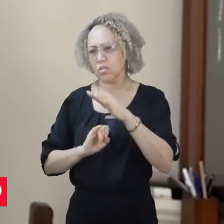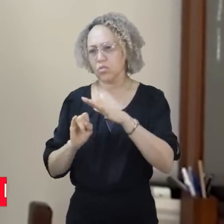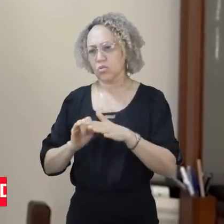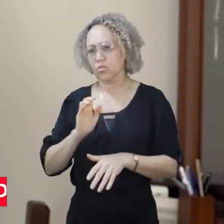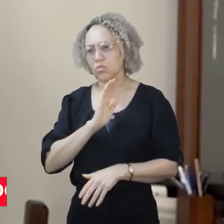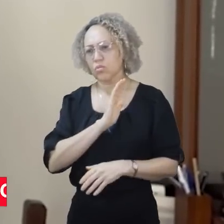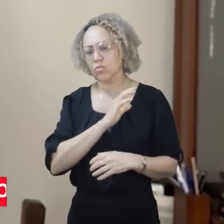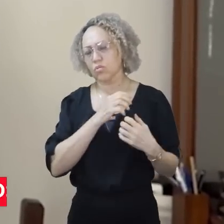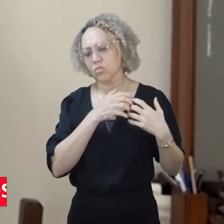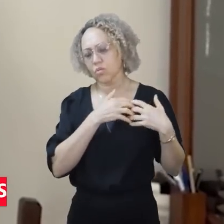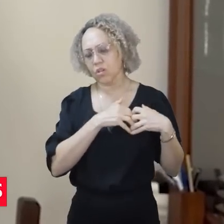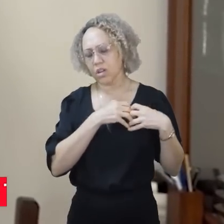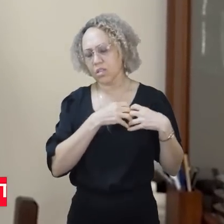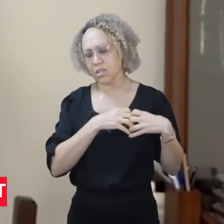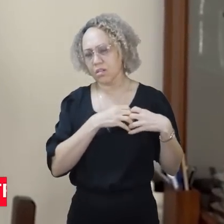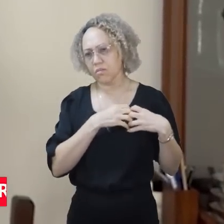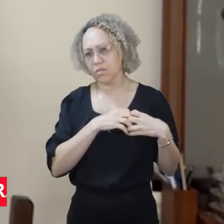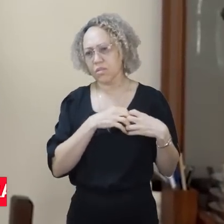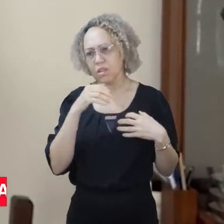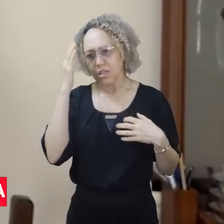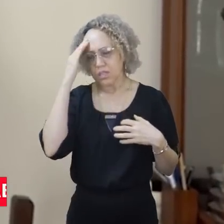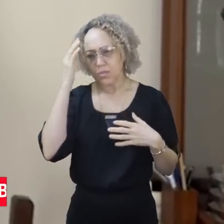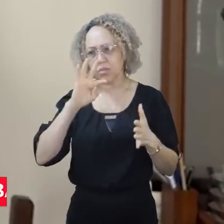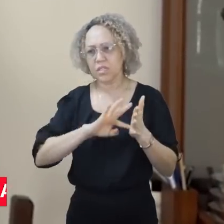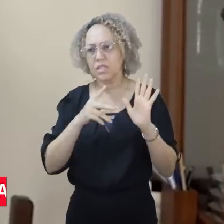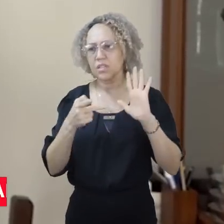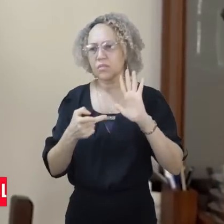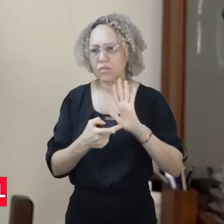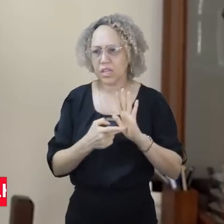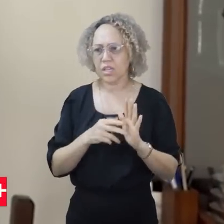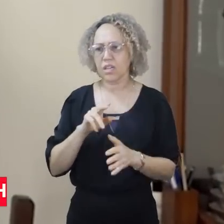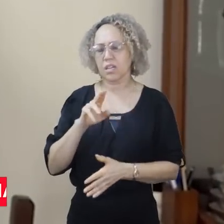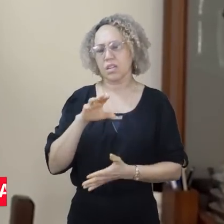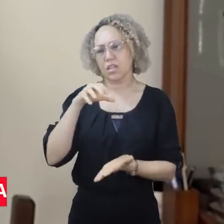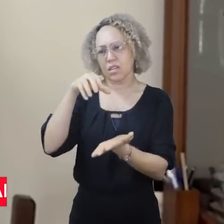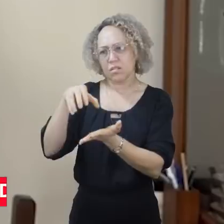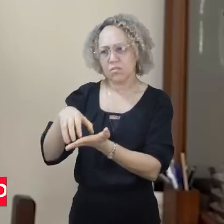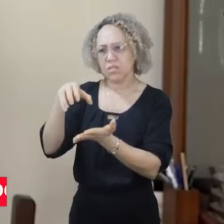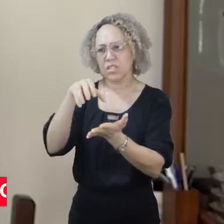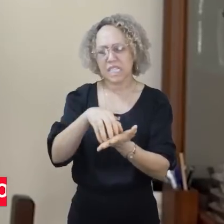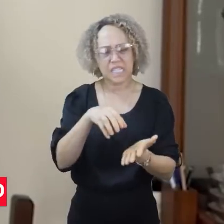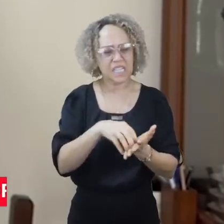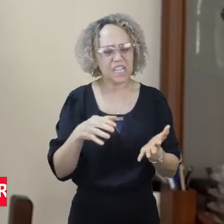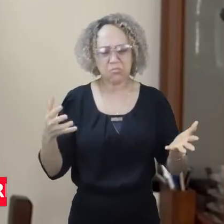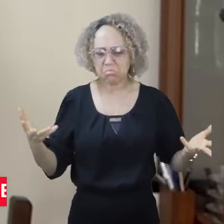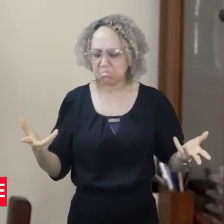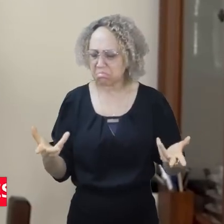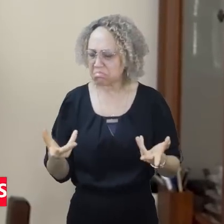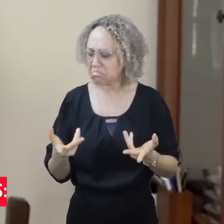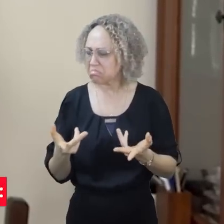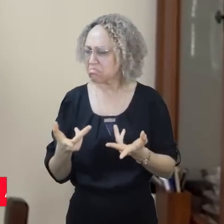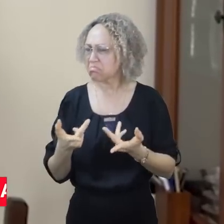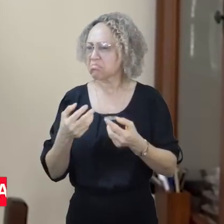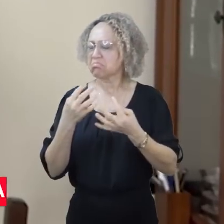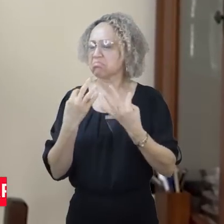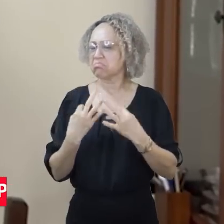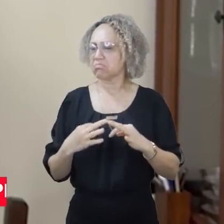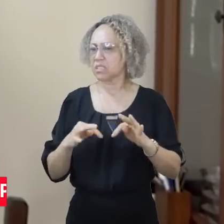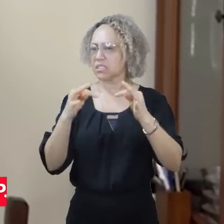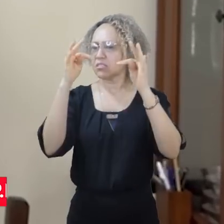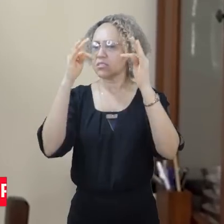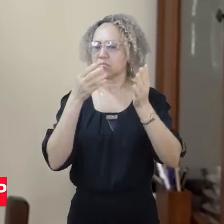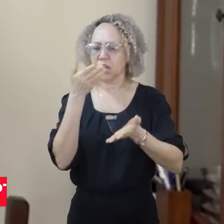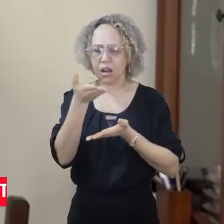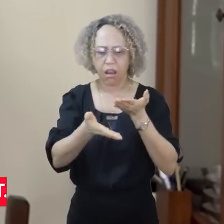sabe o que significa unidades extremamente equipadas para tratar as